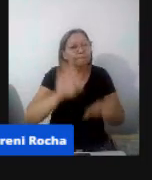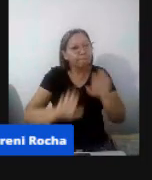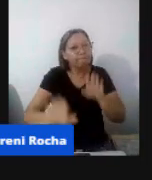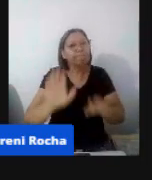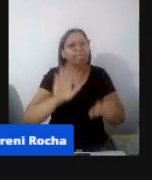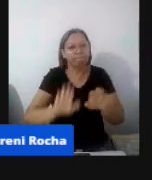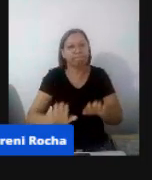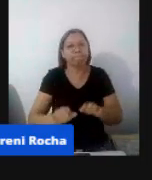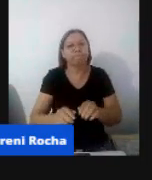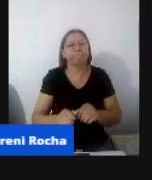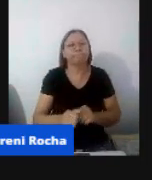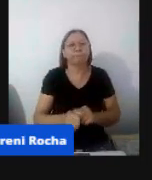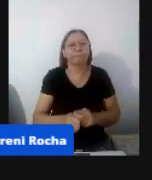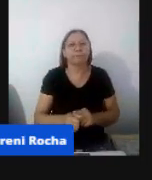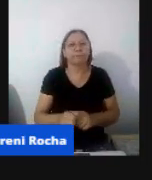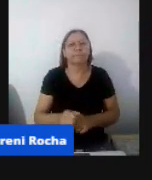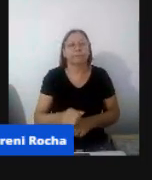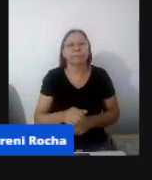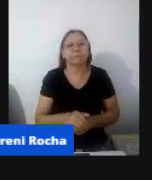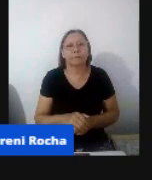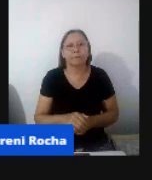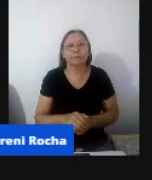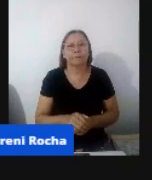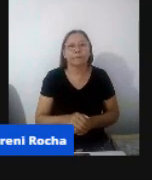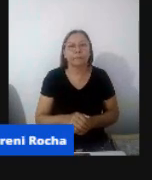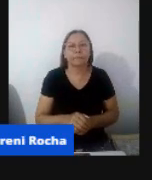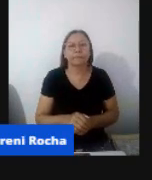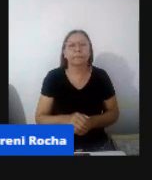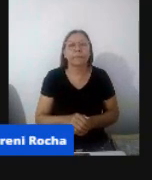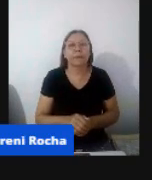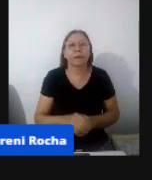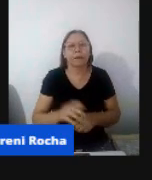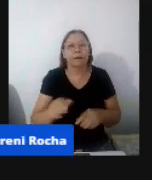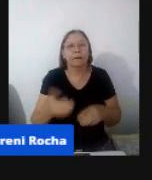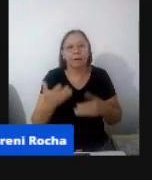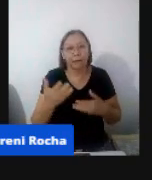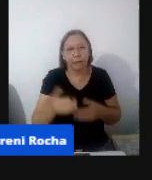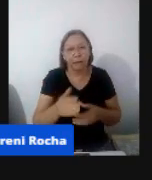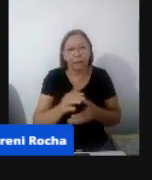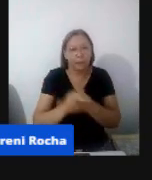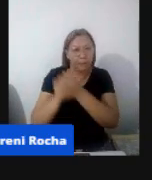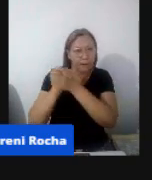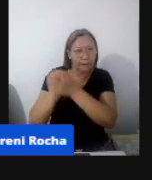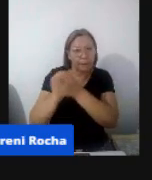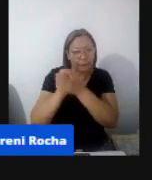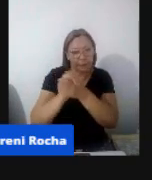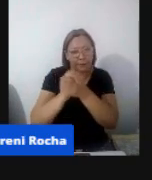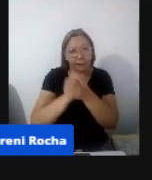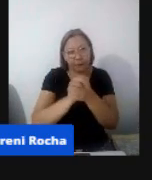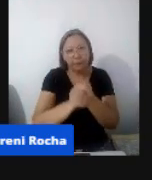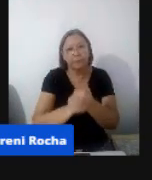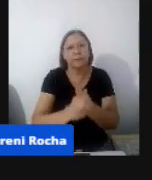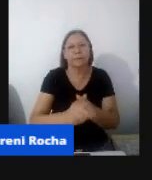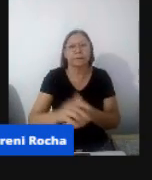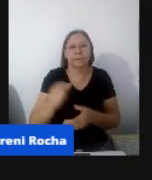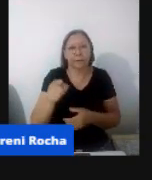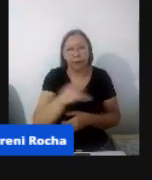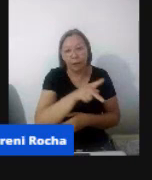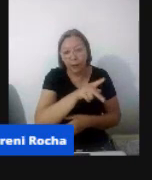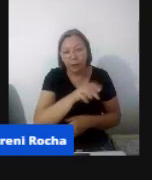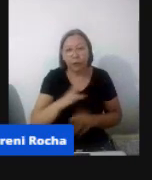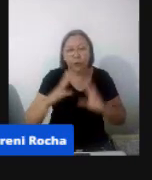Tá? E aqui eu quero enaltecer e parabenizar o trabalho de todos vocês, os professores,